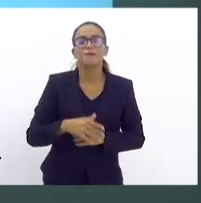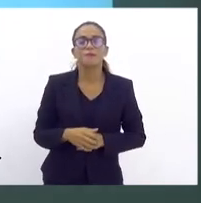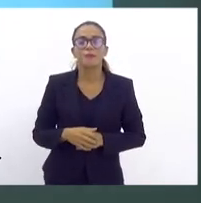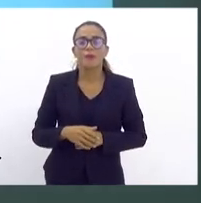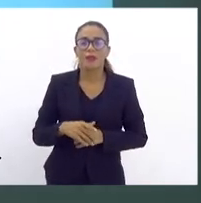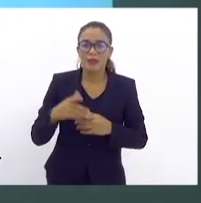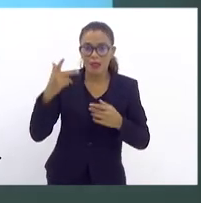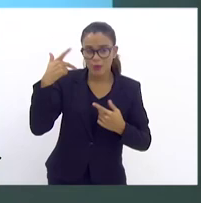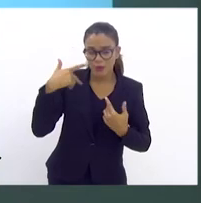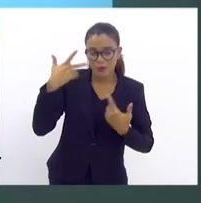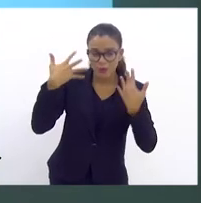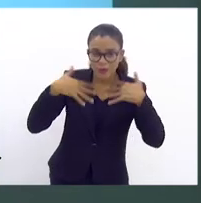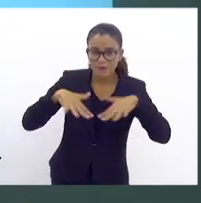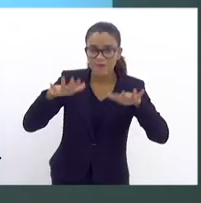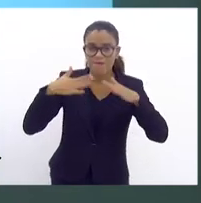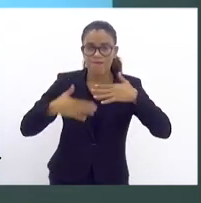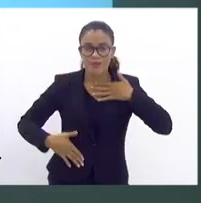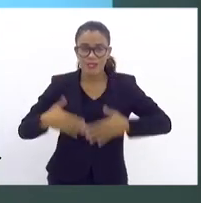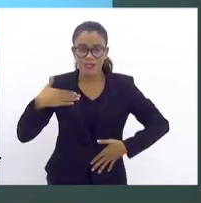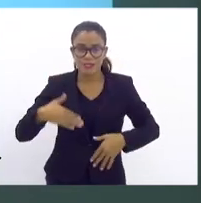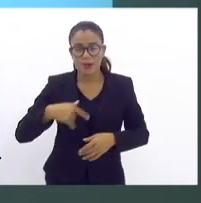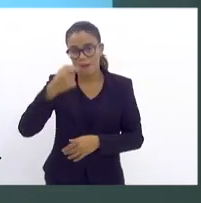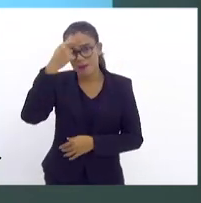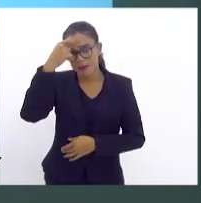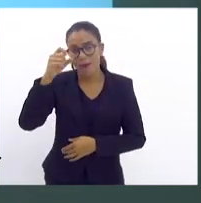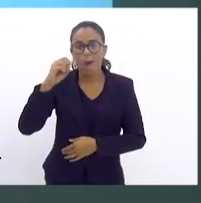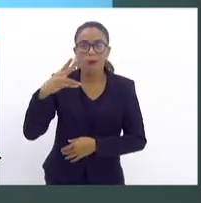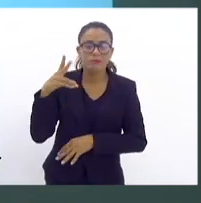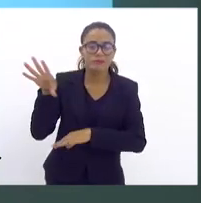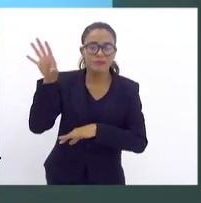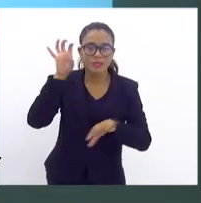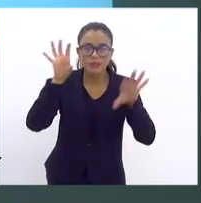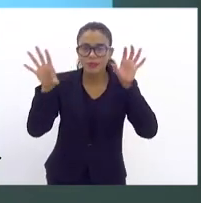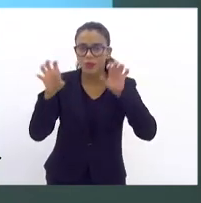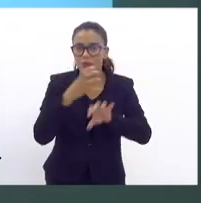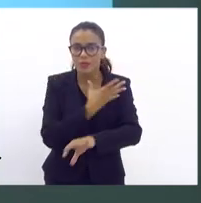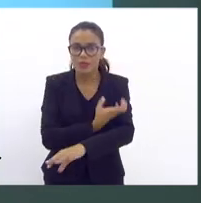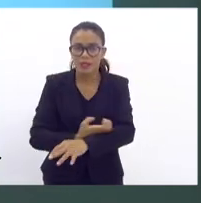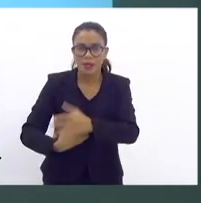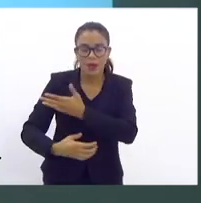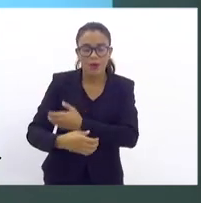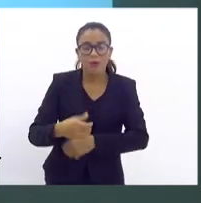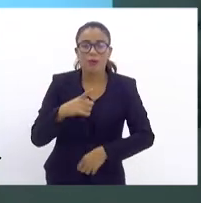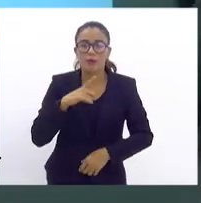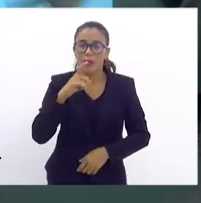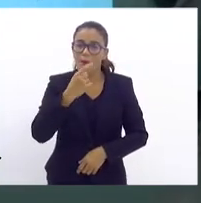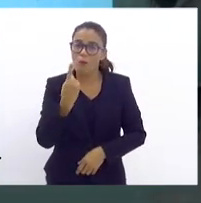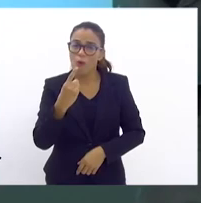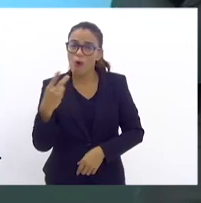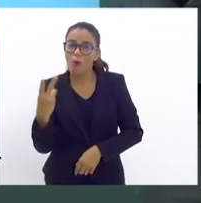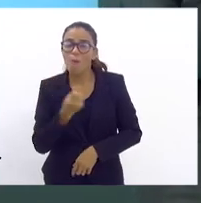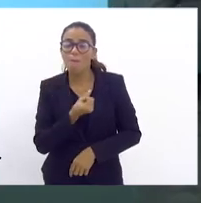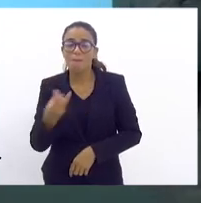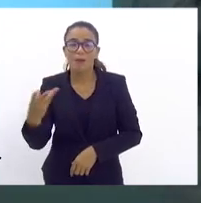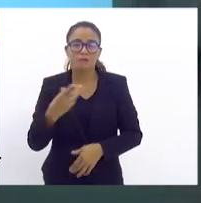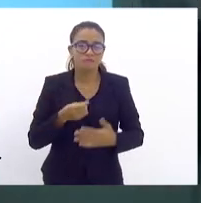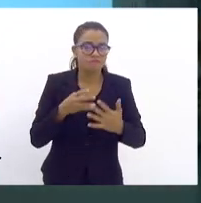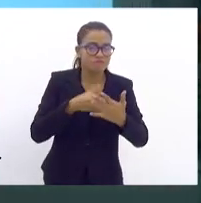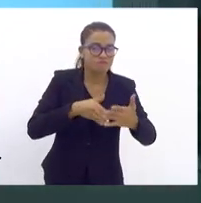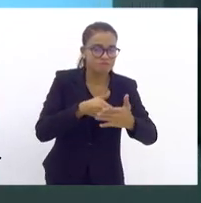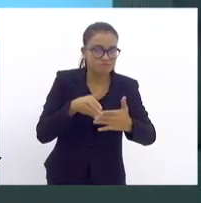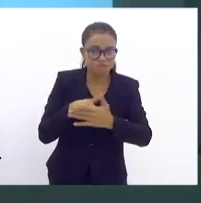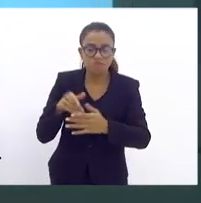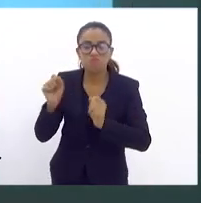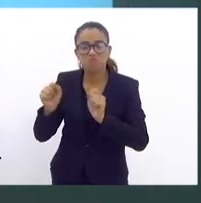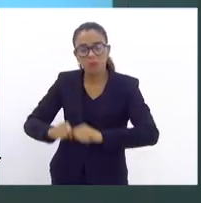física mental intelectual ou sensorial o qual interação com uma ou mais Barreiras pode obstruir sua